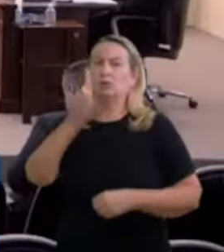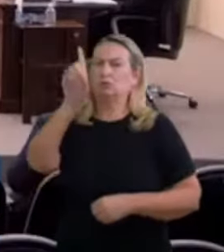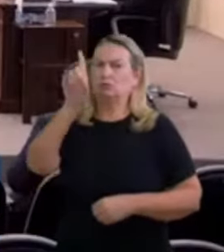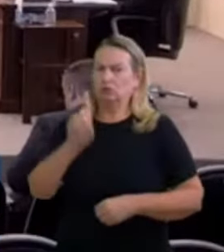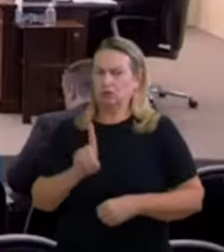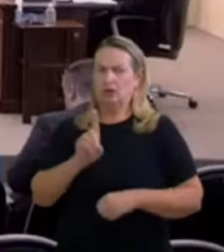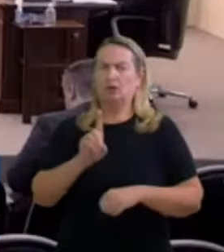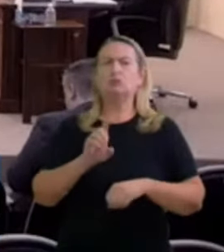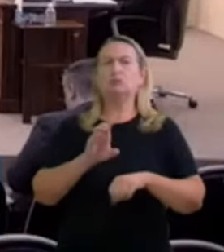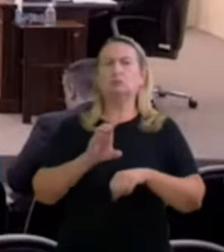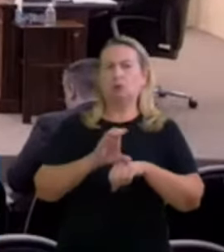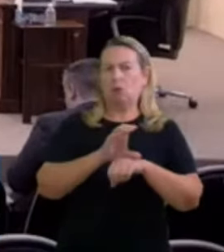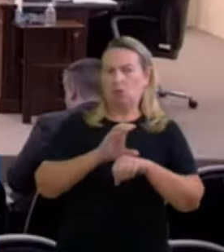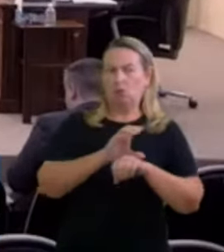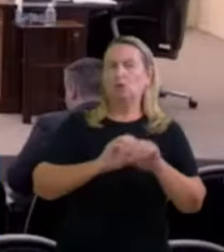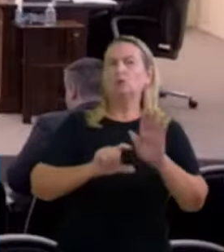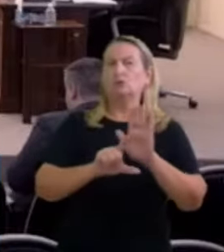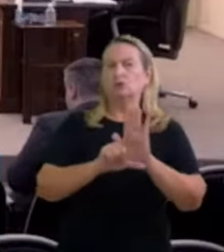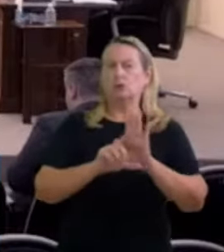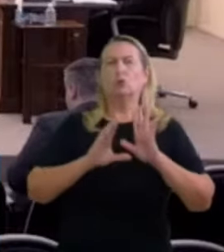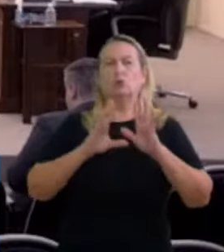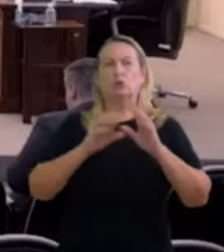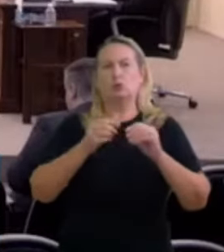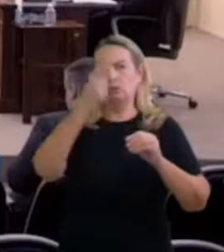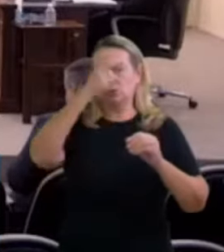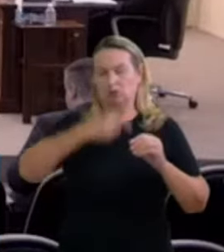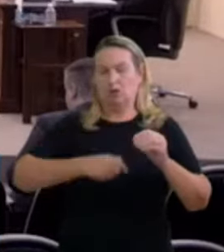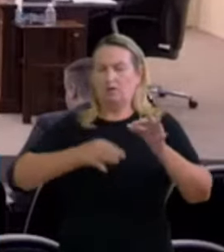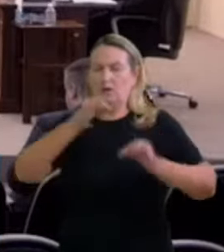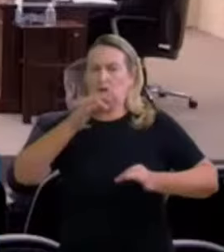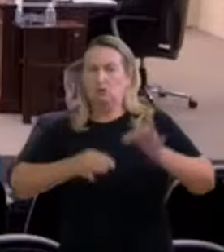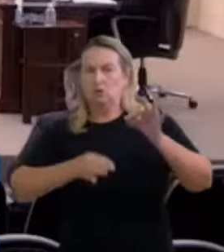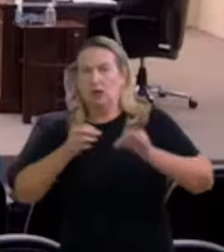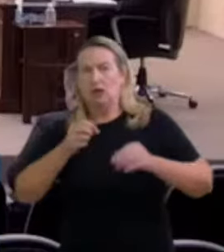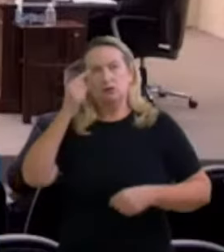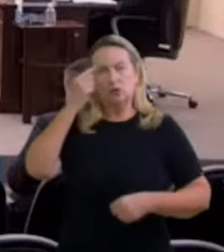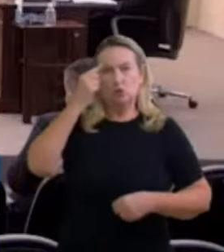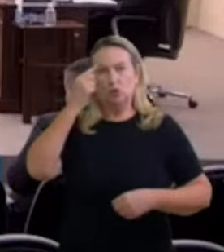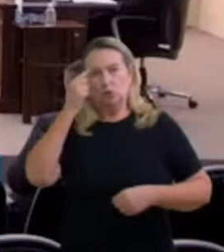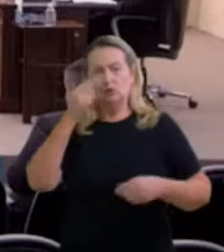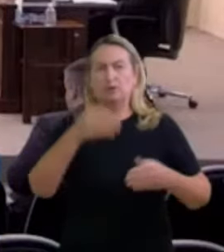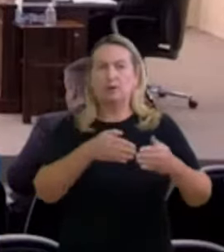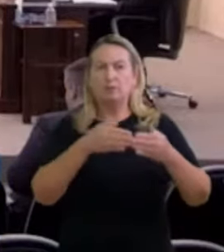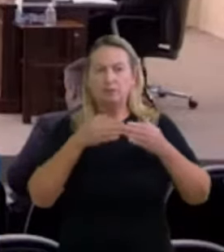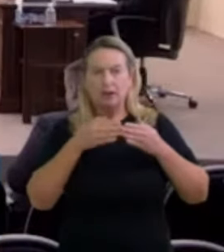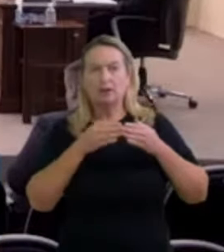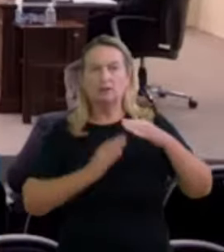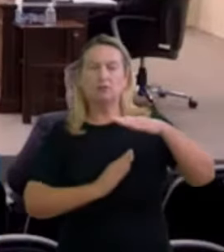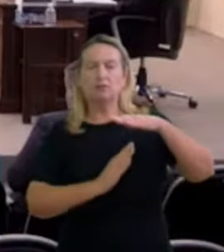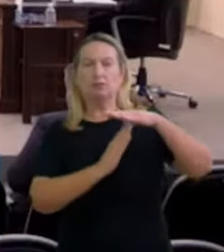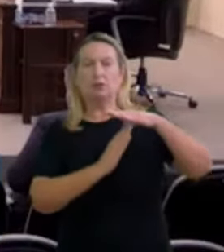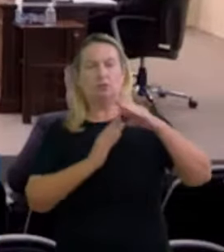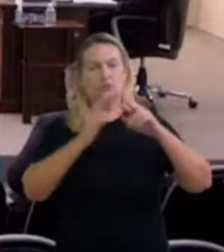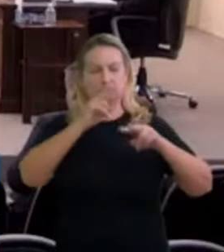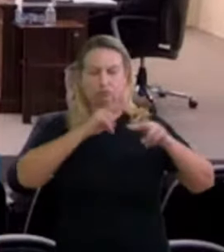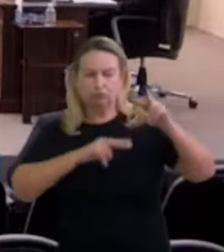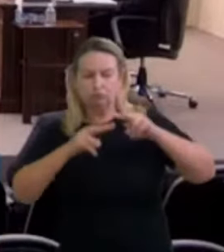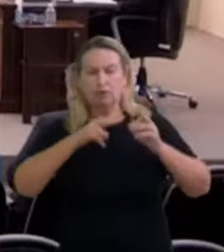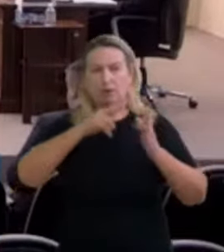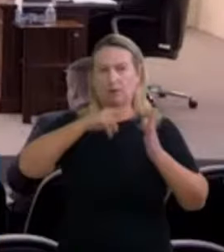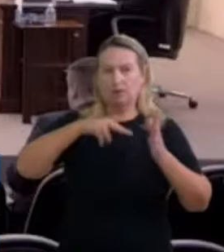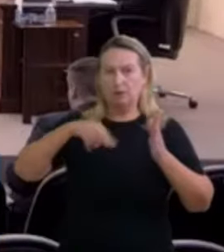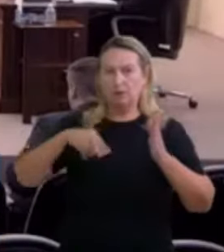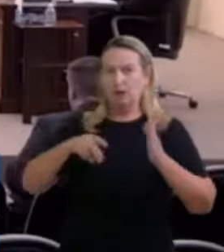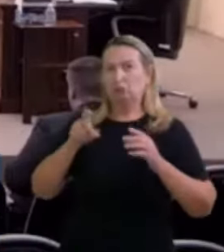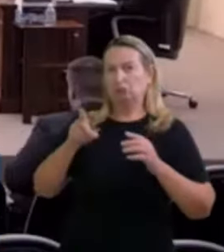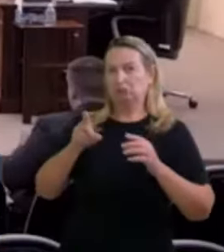julgador quando ten uma dúvida Desembargador Jú Jacó Júnior nada mais fez que exercer esse direito dado a todos